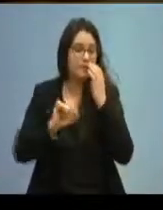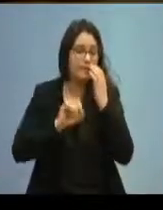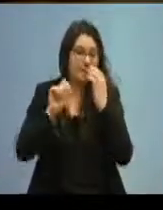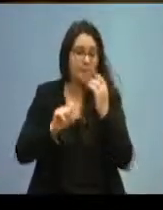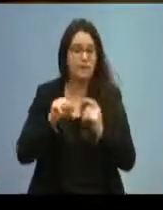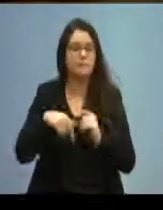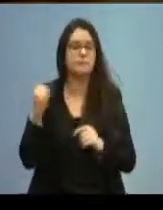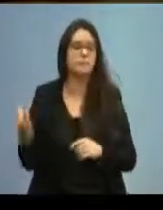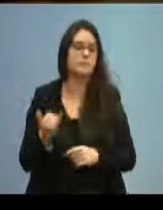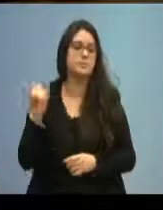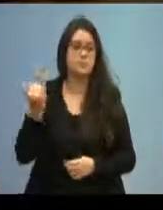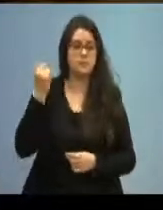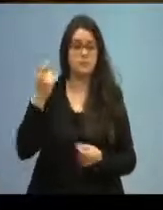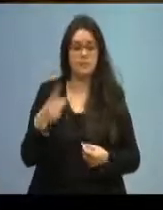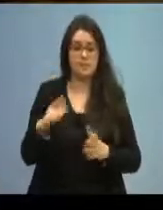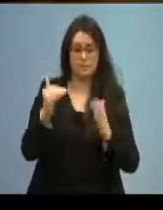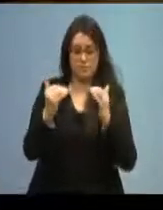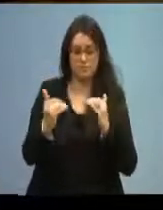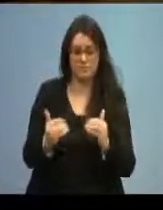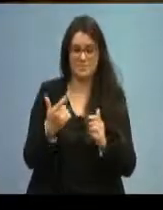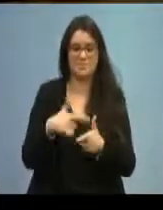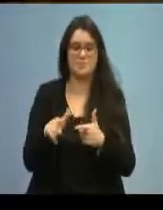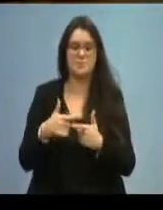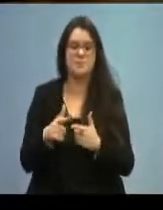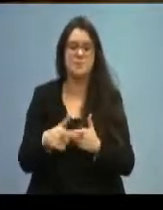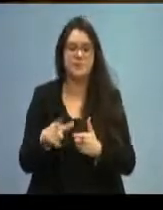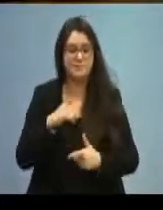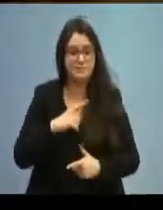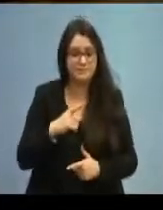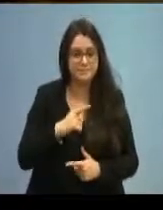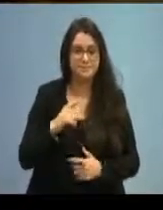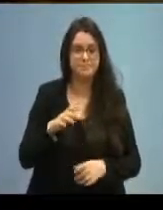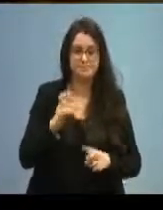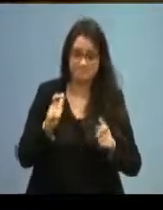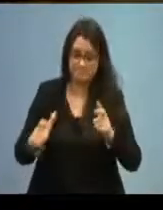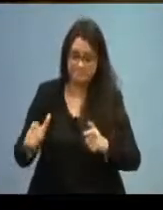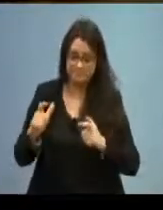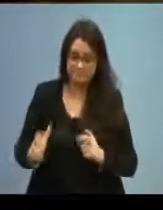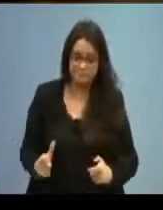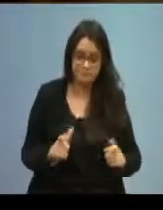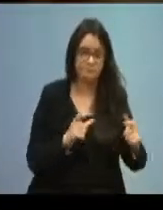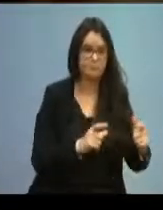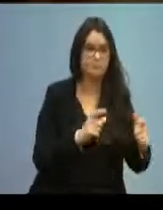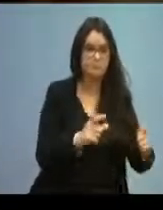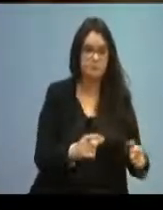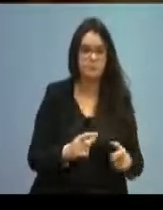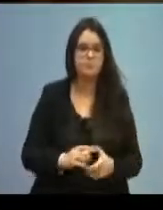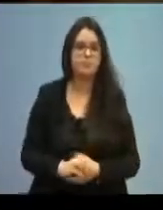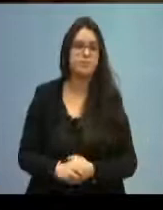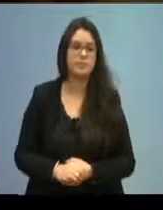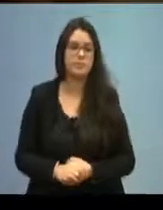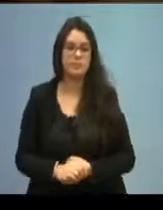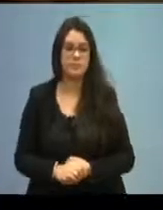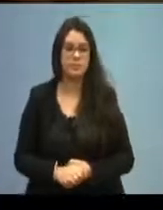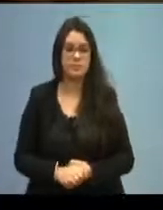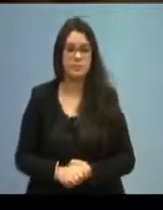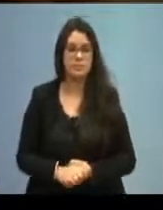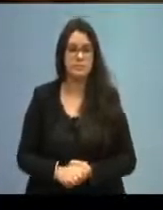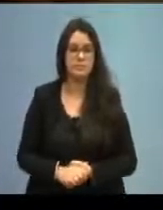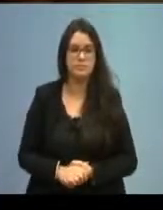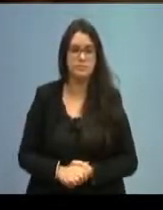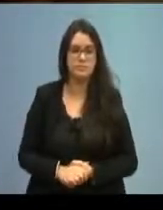essencial para diminuir os conflitos do ponto de vista territoriais e fundiários da cidade de